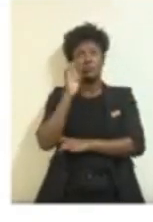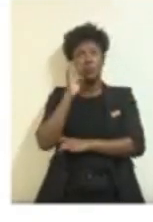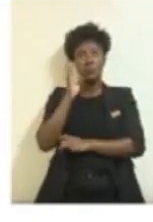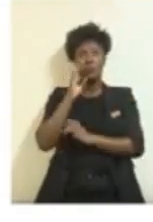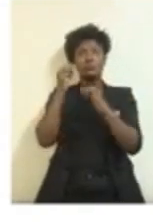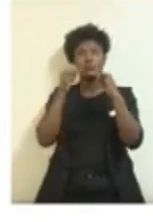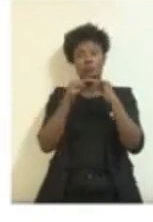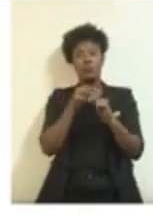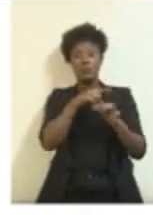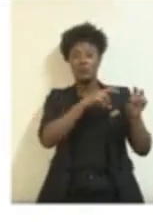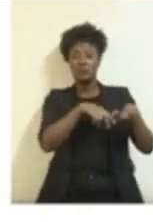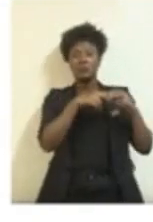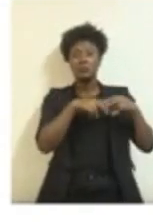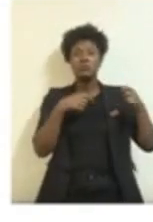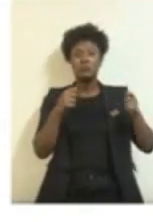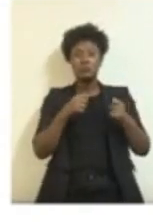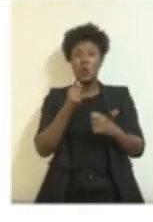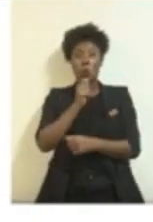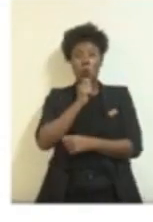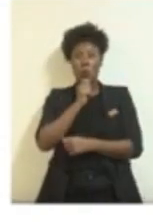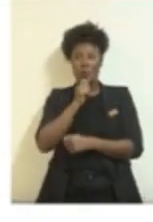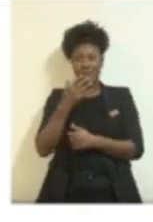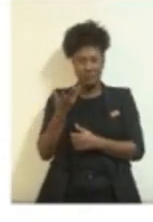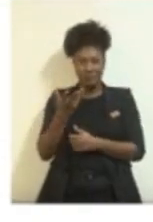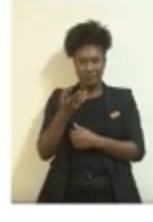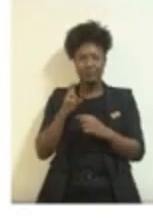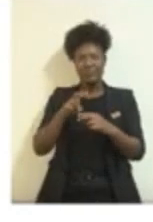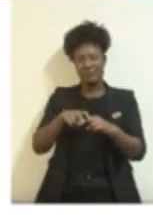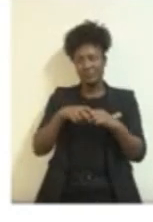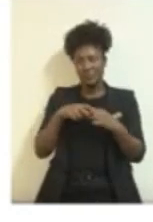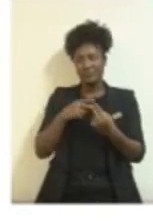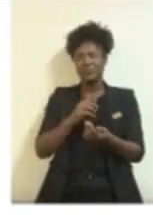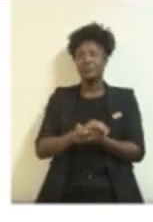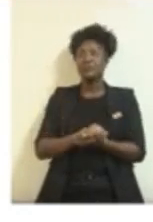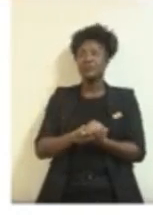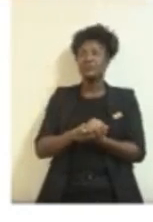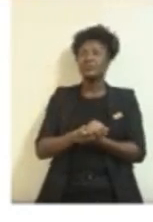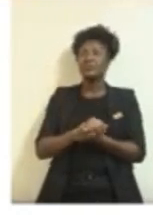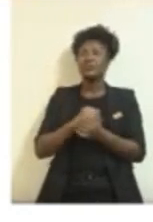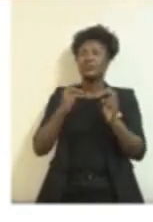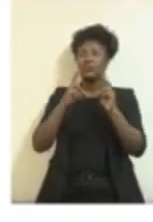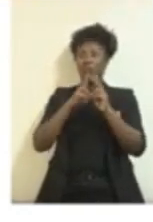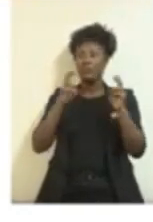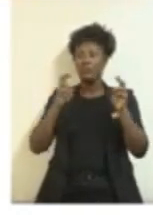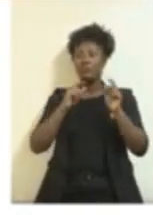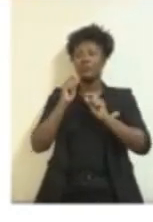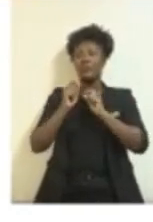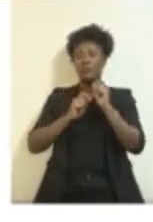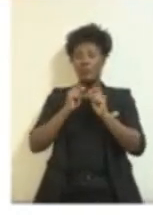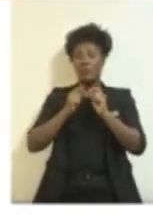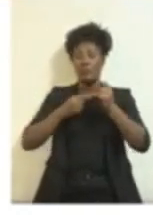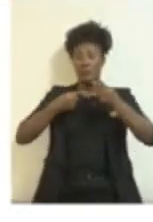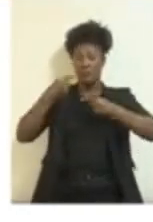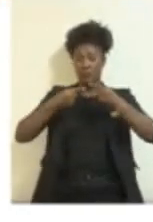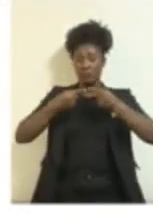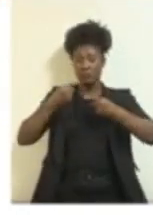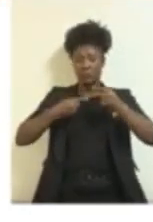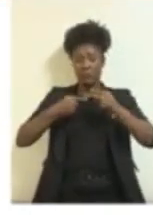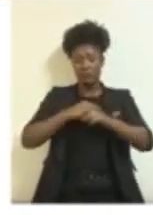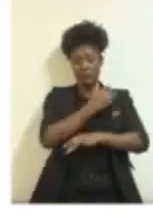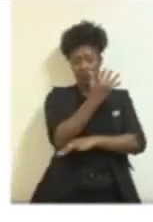sentido. Né? Então, o tema do carbono, que hoje em dia eu acho que está junto com qualquer debate ambiental,